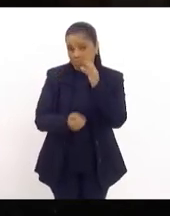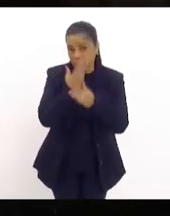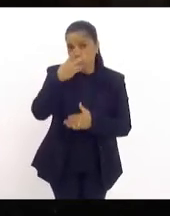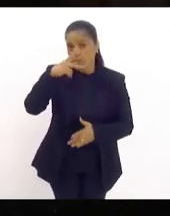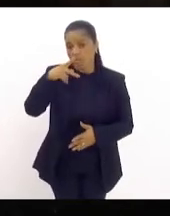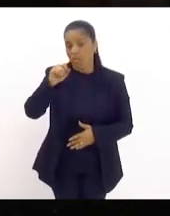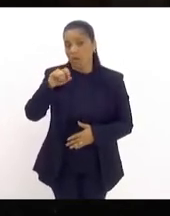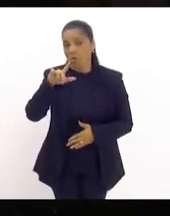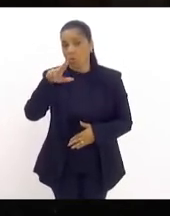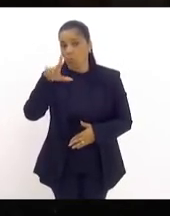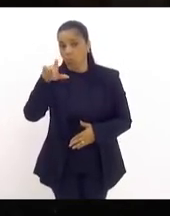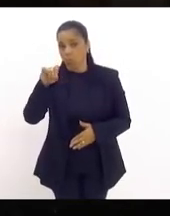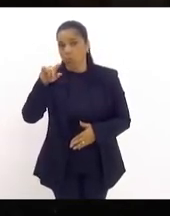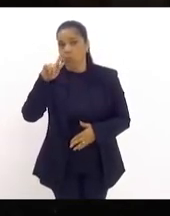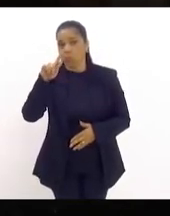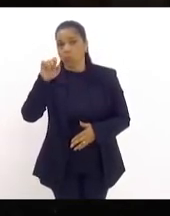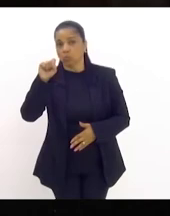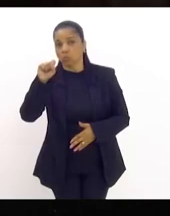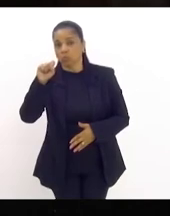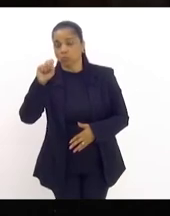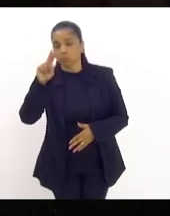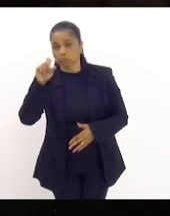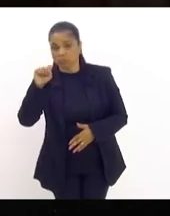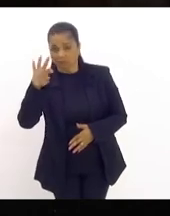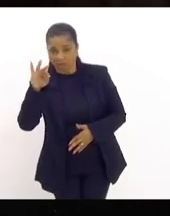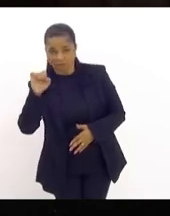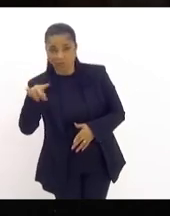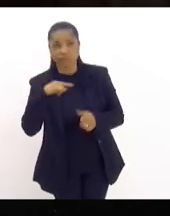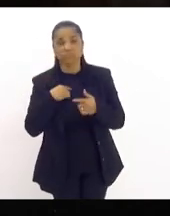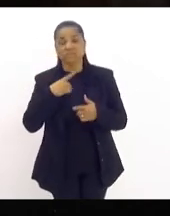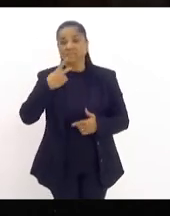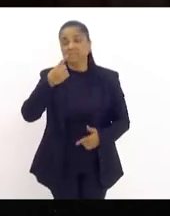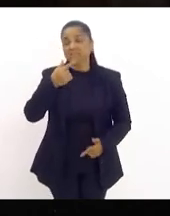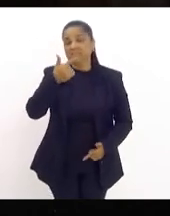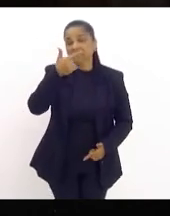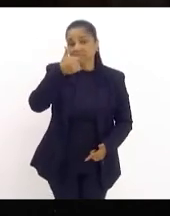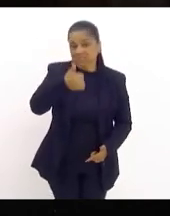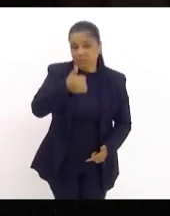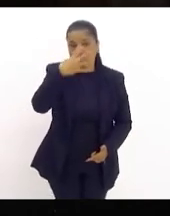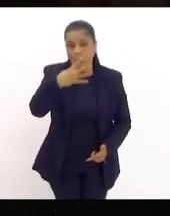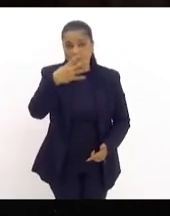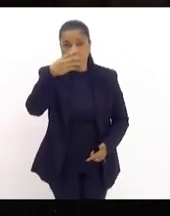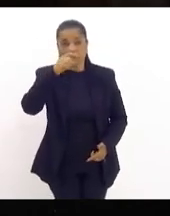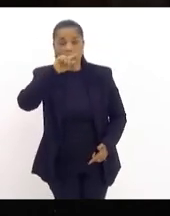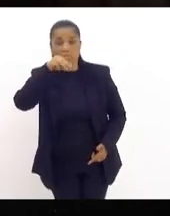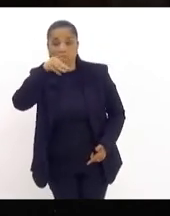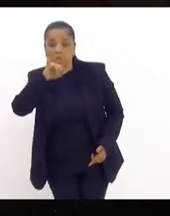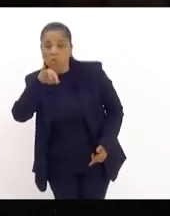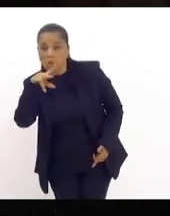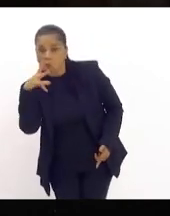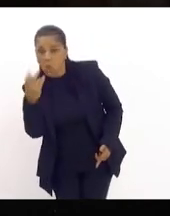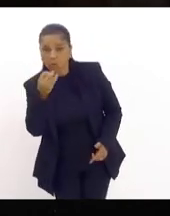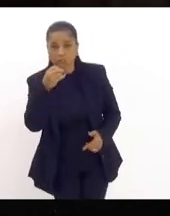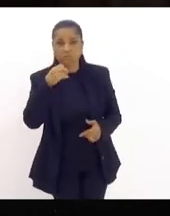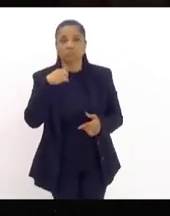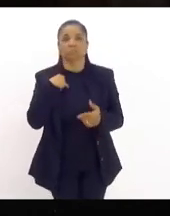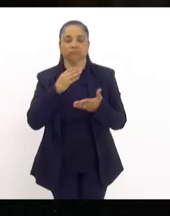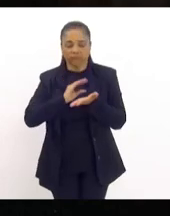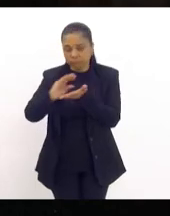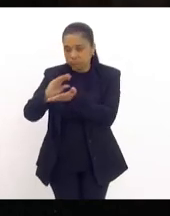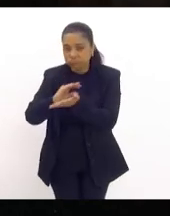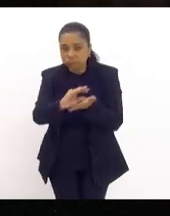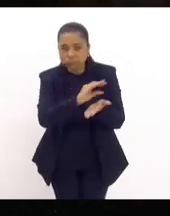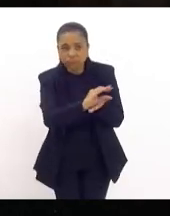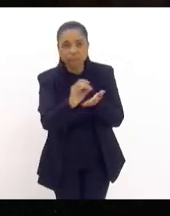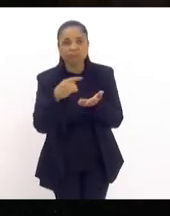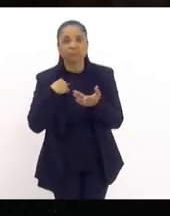140 milhões aportados no Estado do Rio de Janeiro para a Lei de Fomento. Nós que assistimos todos